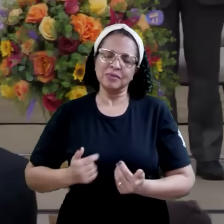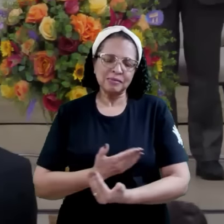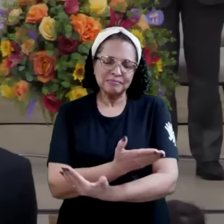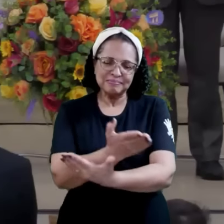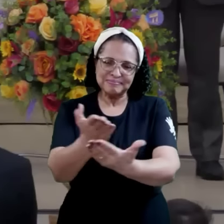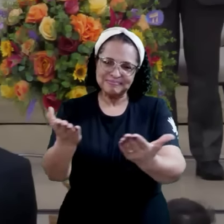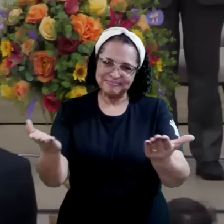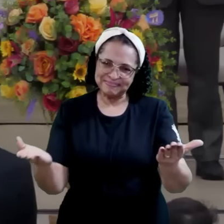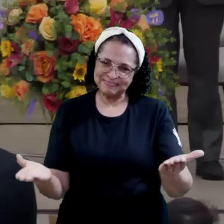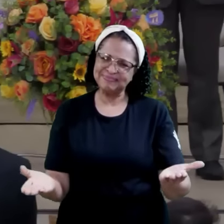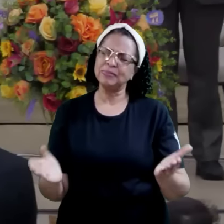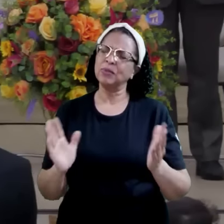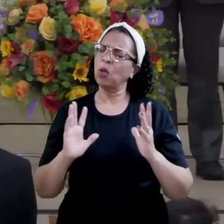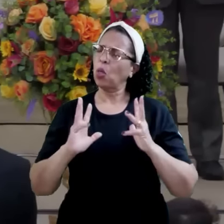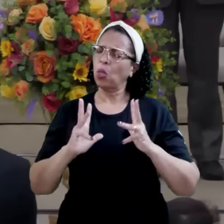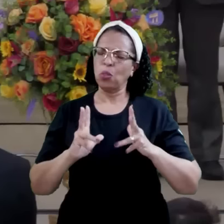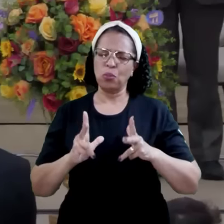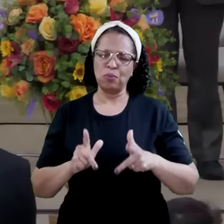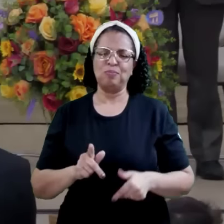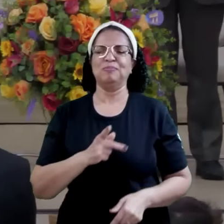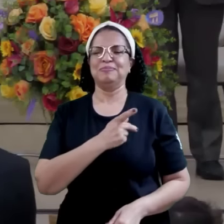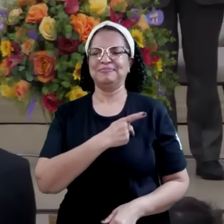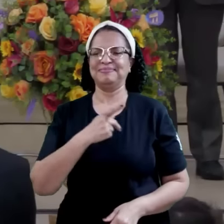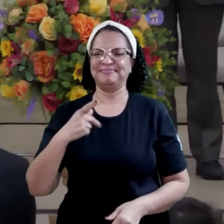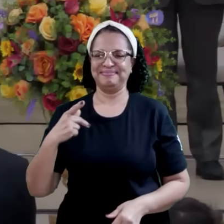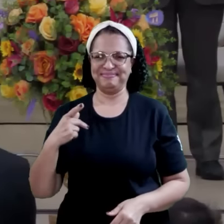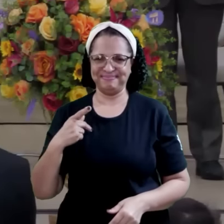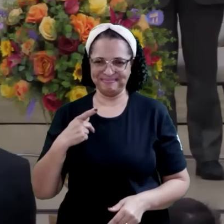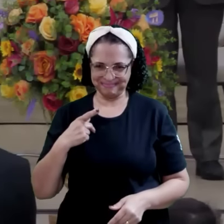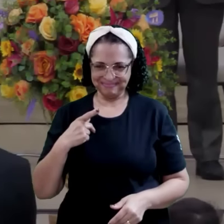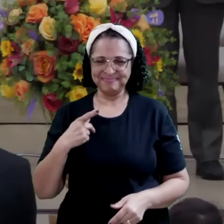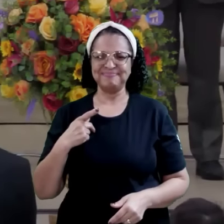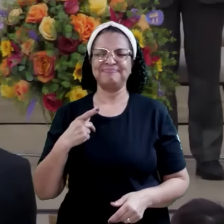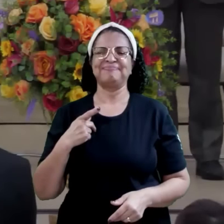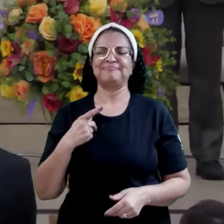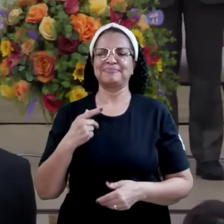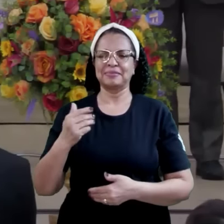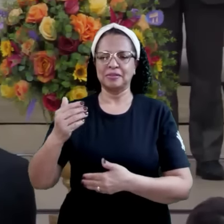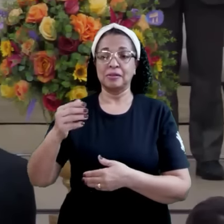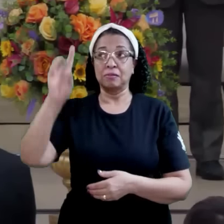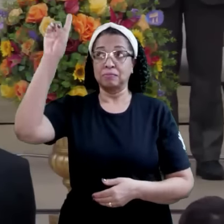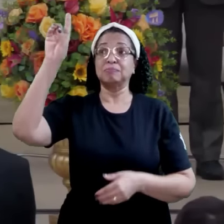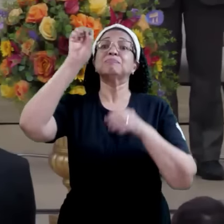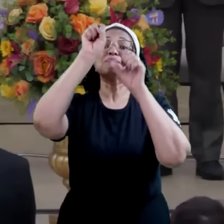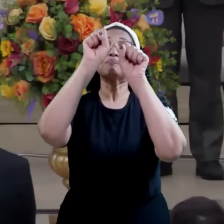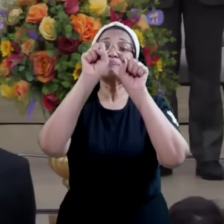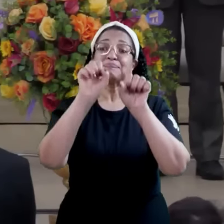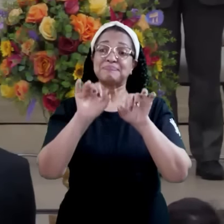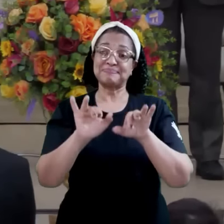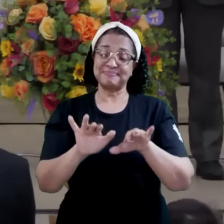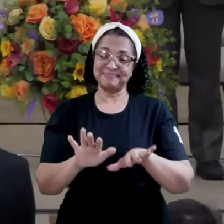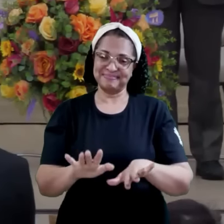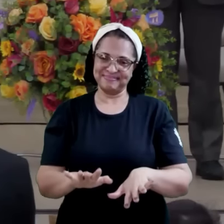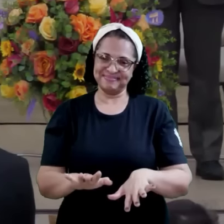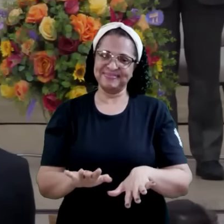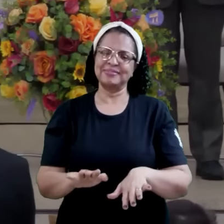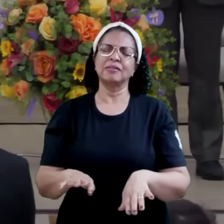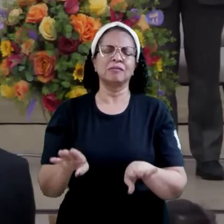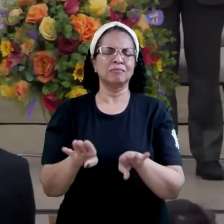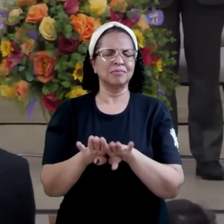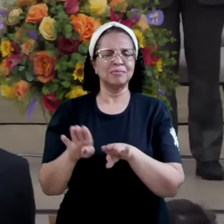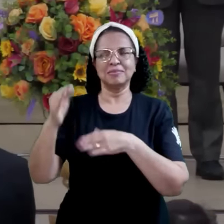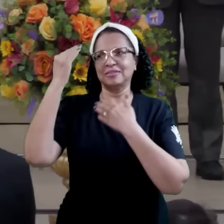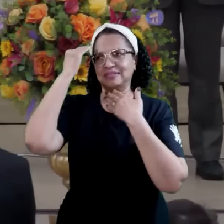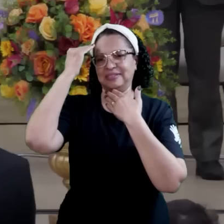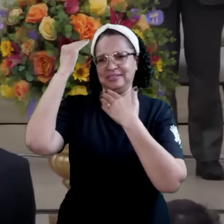este ministério que estão conosco aqui na retaguarda no plenário Deus os abençoe sou grato a Deus pela vida da